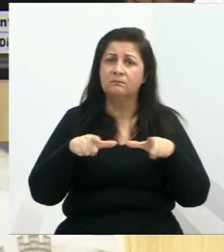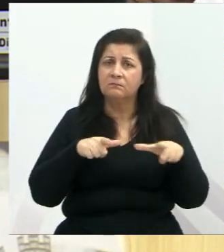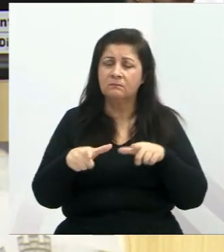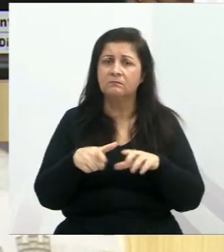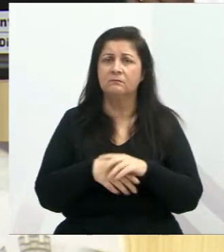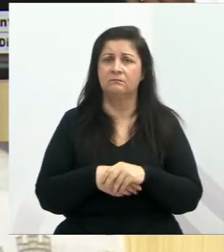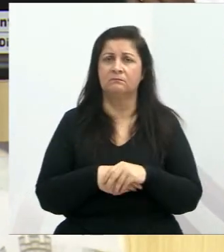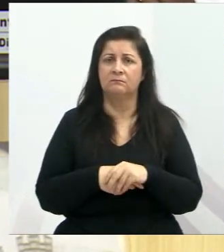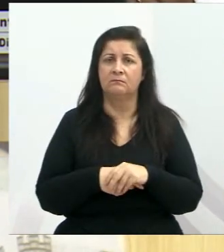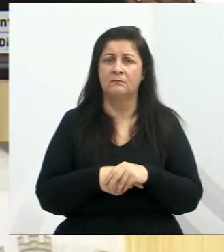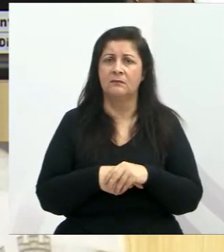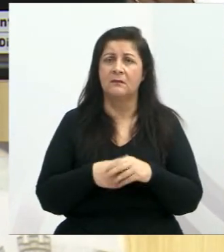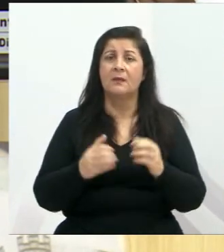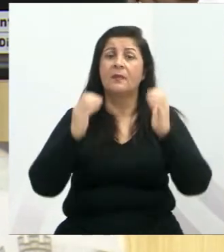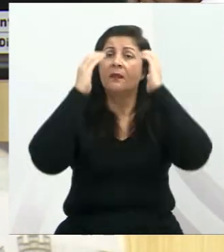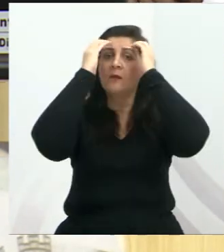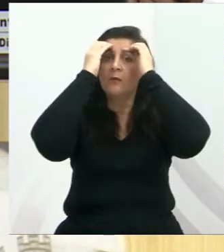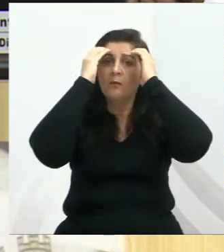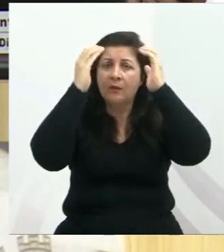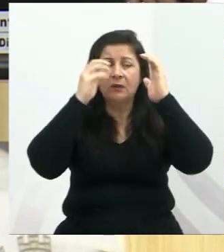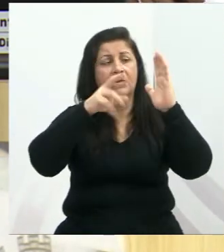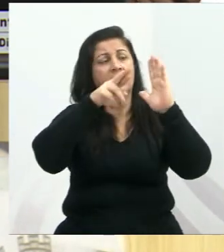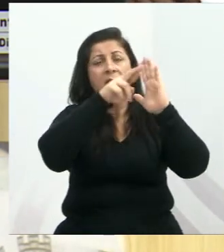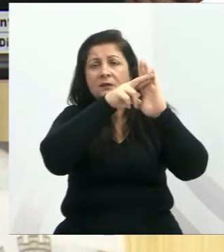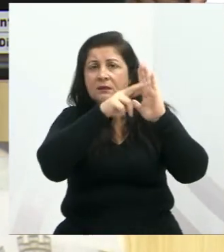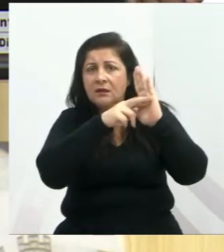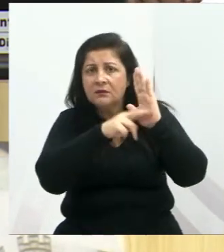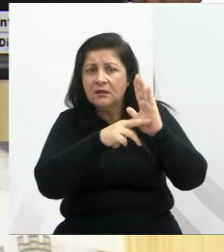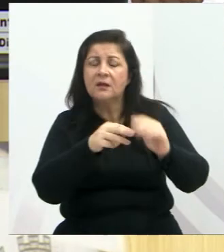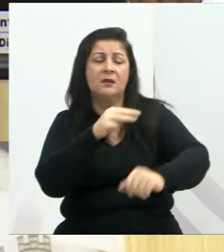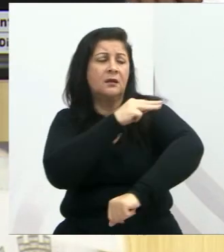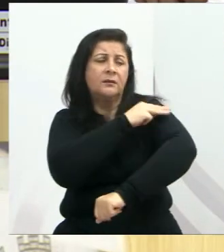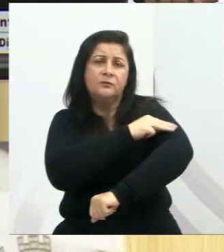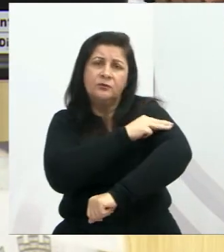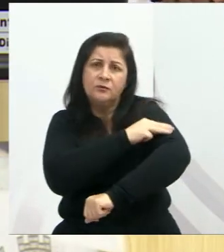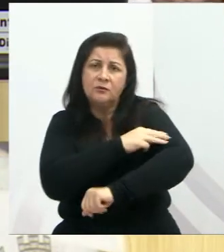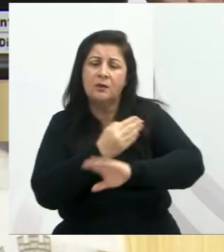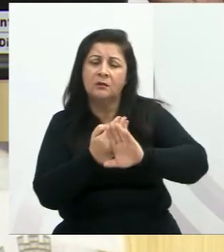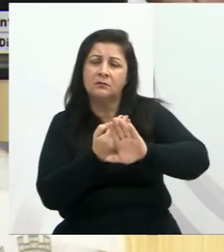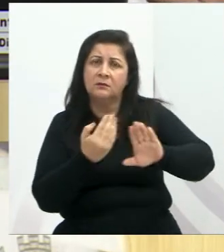mesmo seguindo à risca os protocolos de higienização